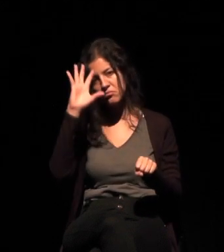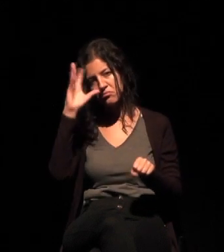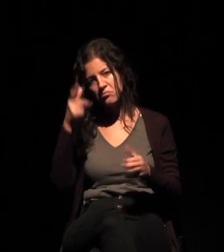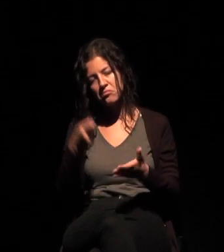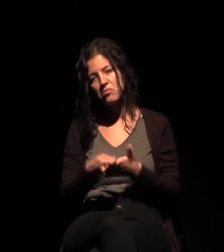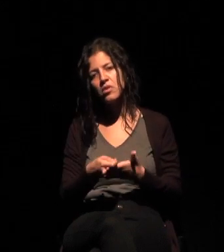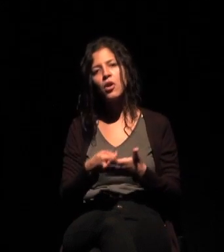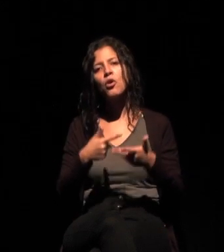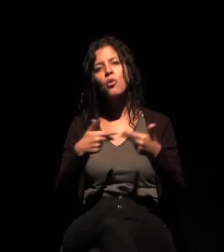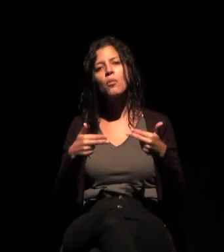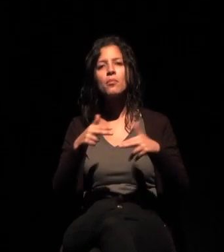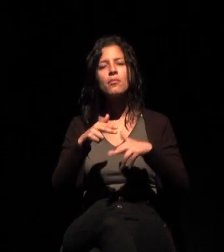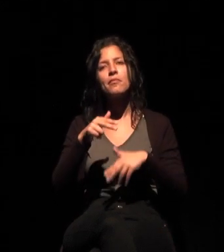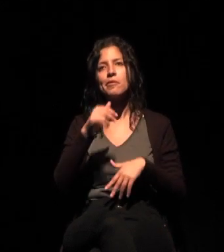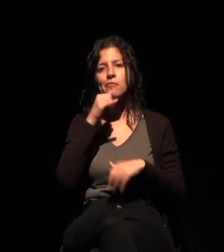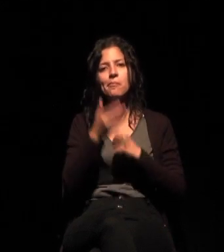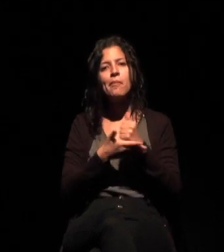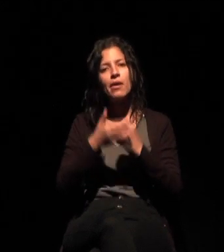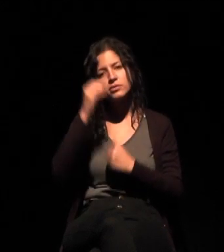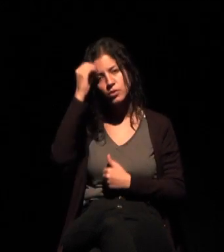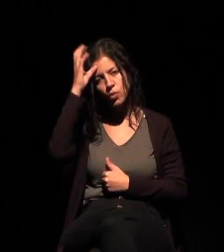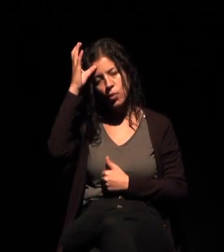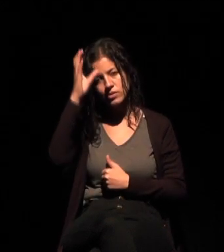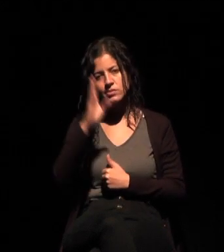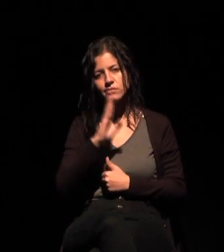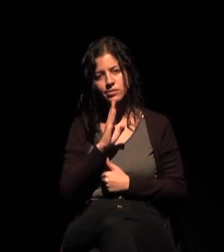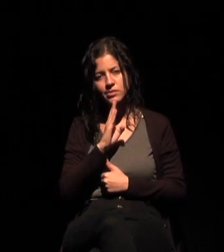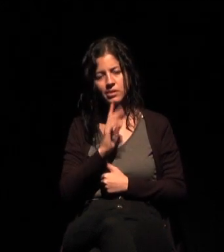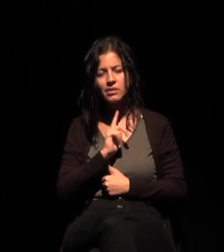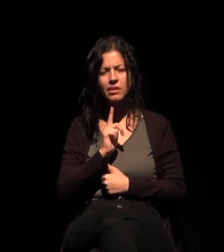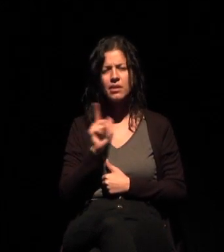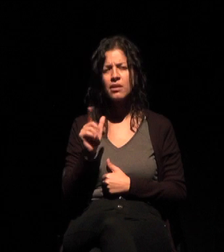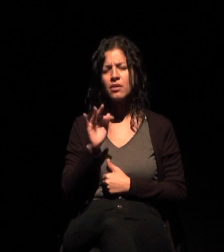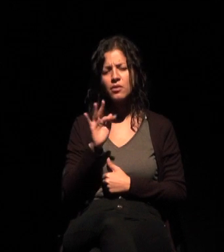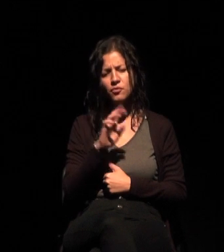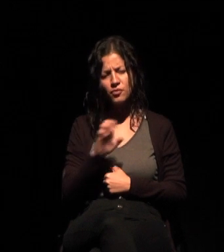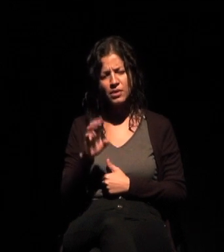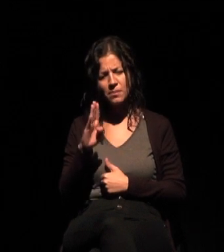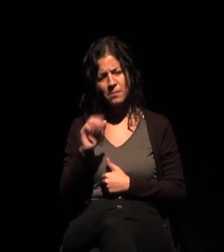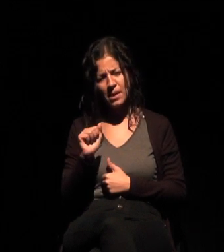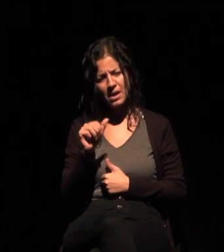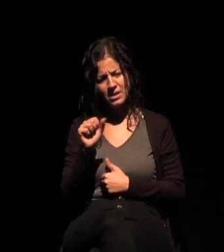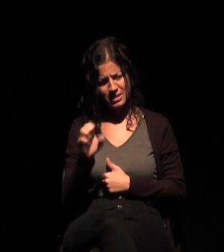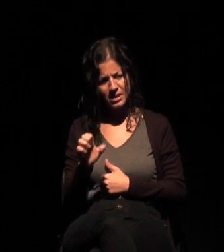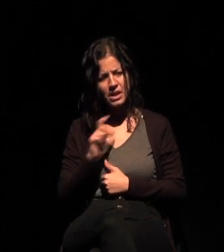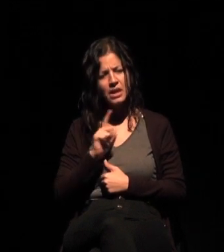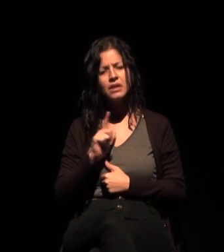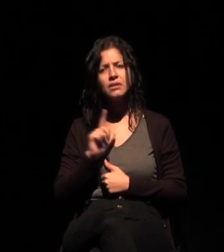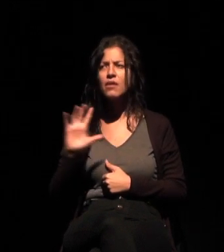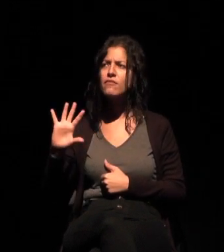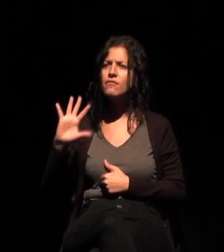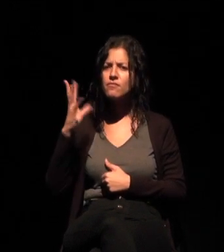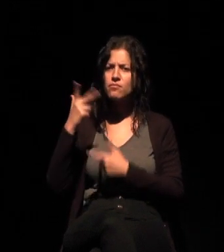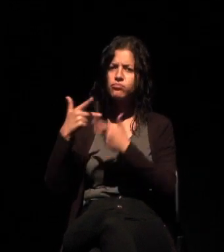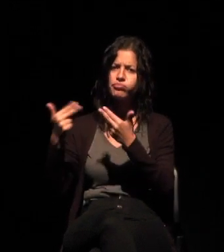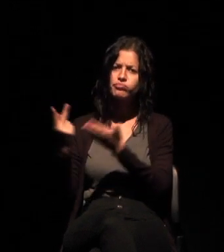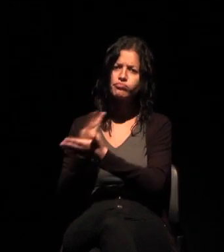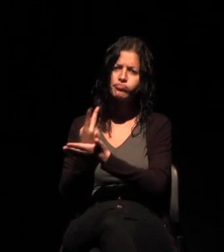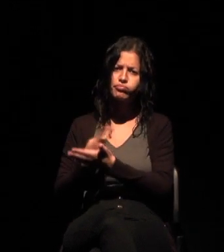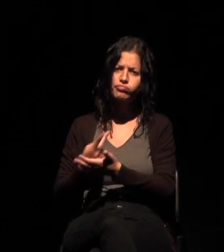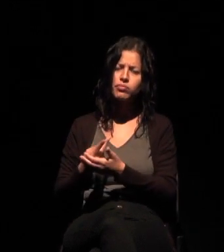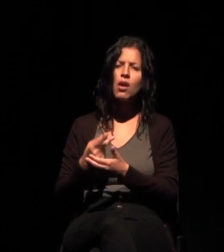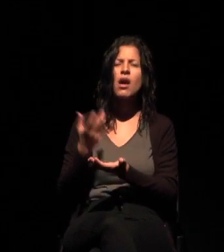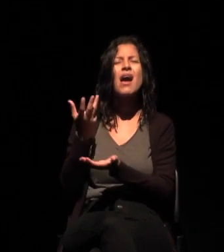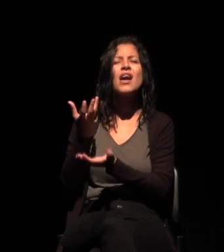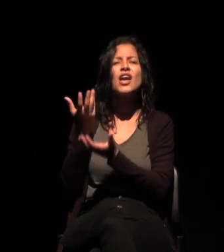de conhecimento por exemplo foi bem 100 milhões que um bilhão de de fatos armazenados lá vamos porque olhando